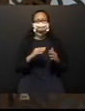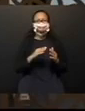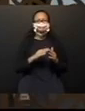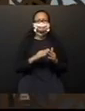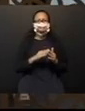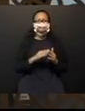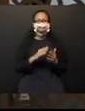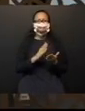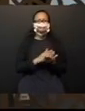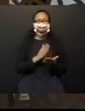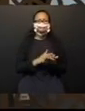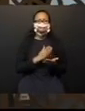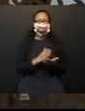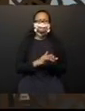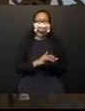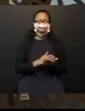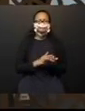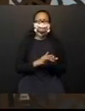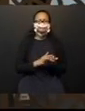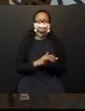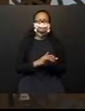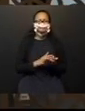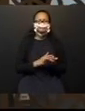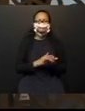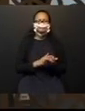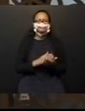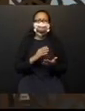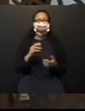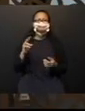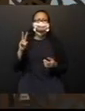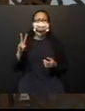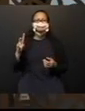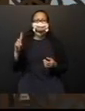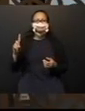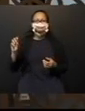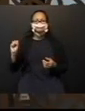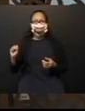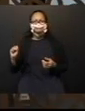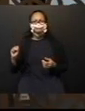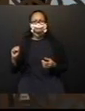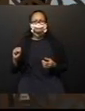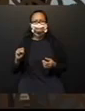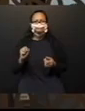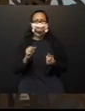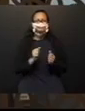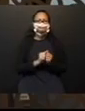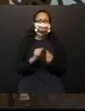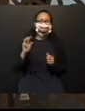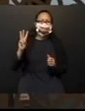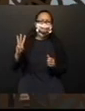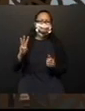É a página 218 toda, né? Inteira, com seus 3 exercícios.